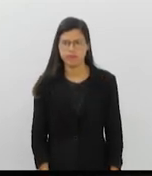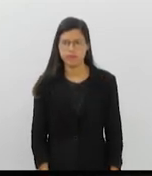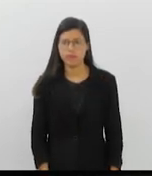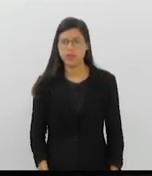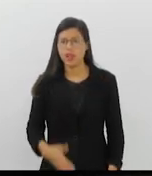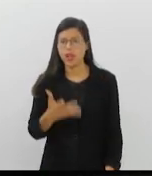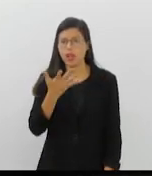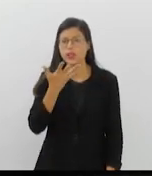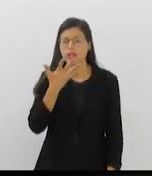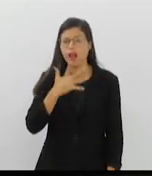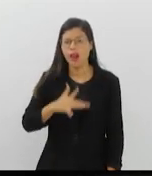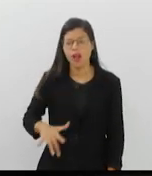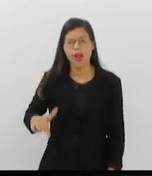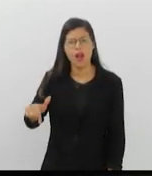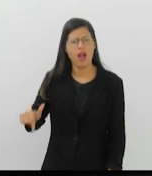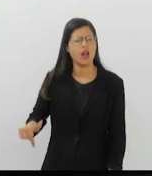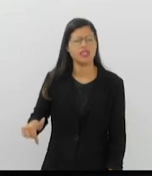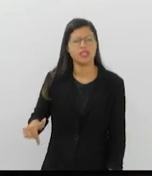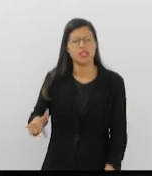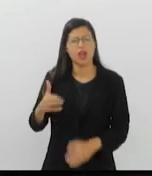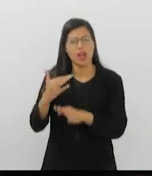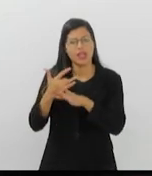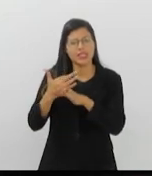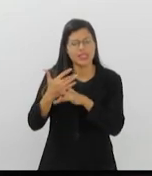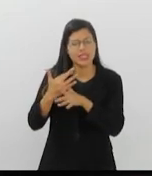crianças uma cidade